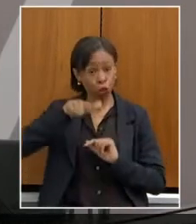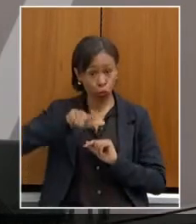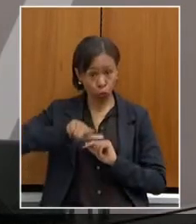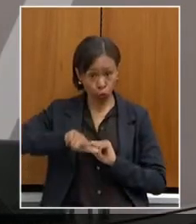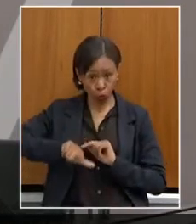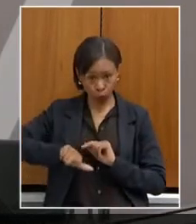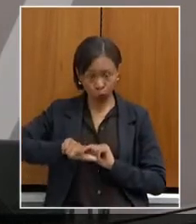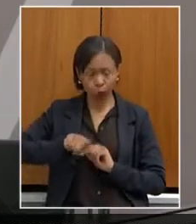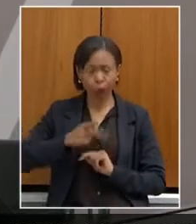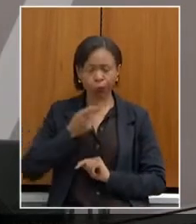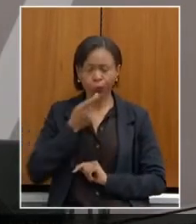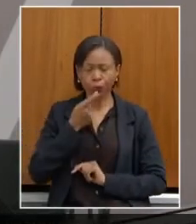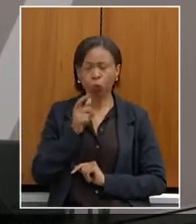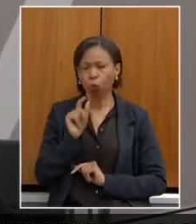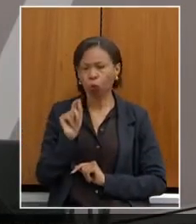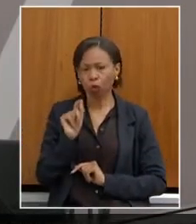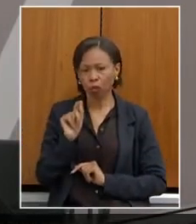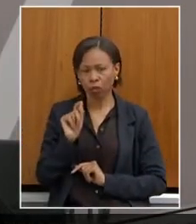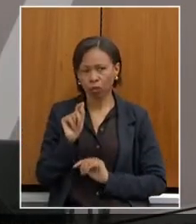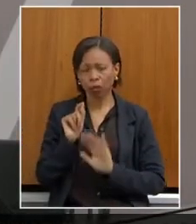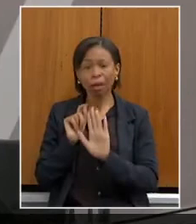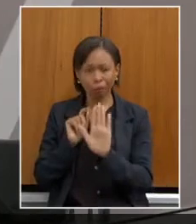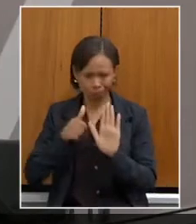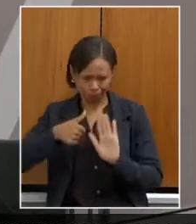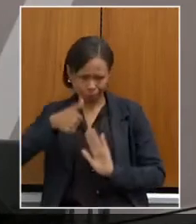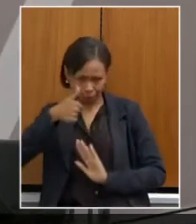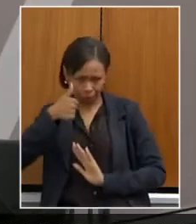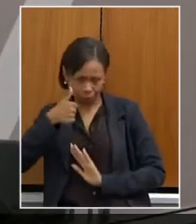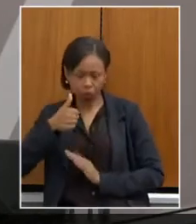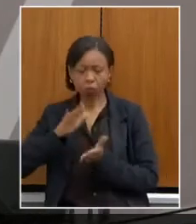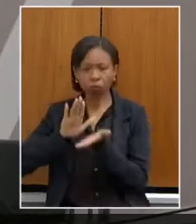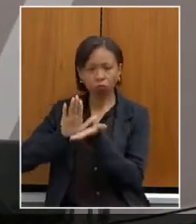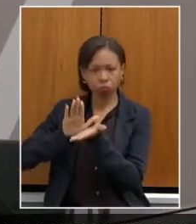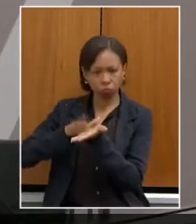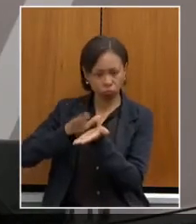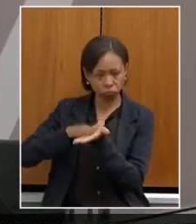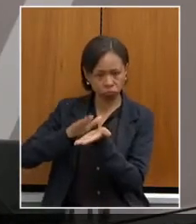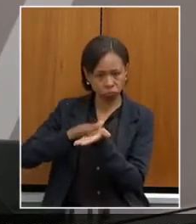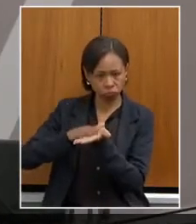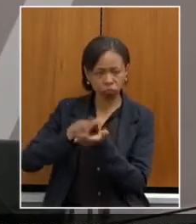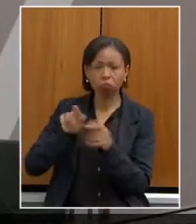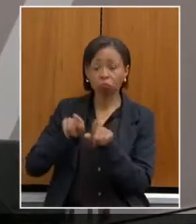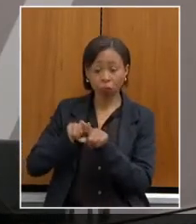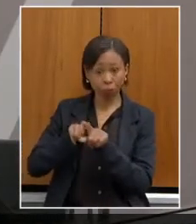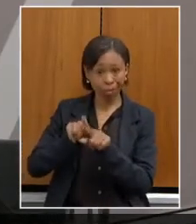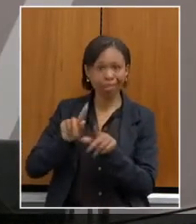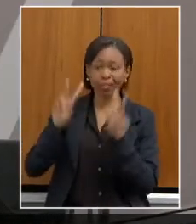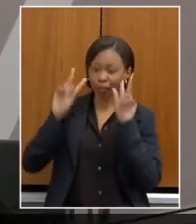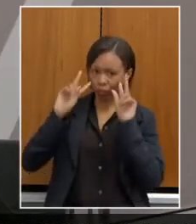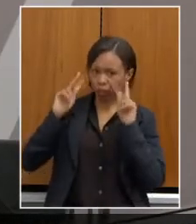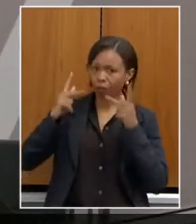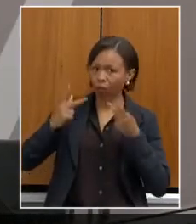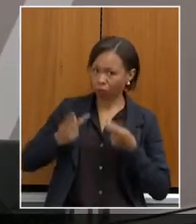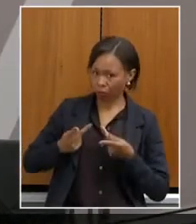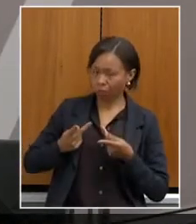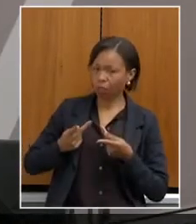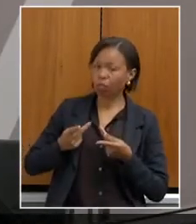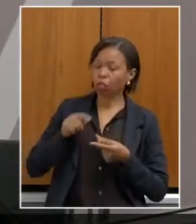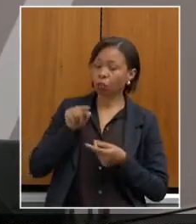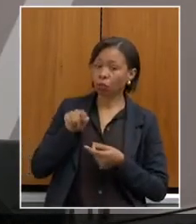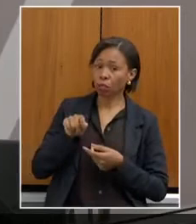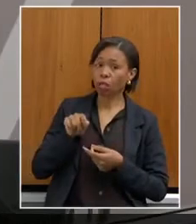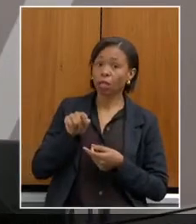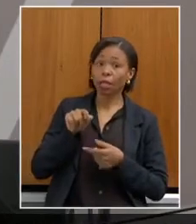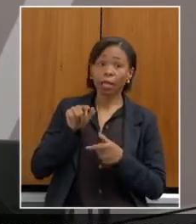reforçando antes de reforçar eu queria parabenizar-vos também e aí reconhecer eu sei que não é um